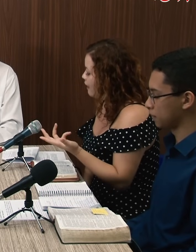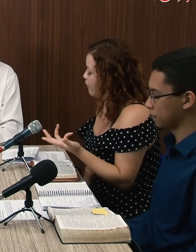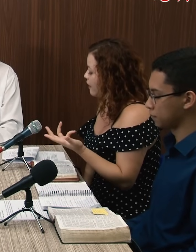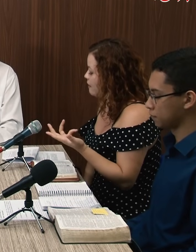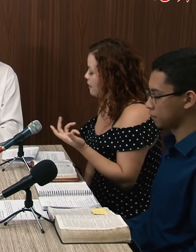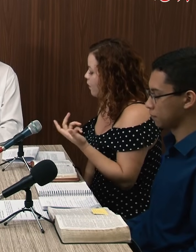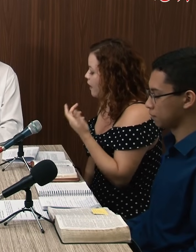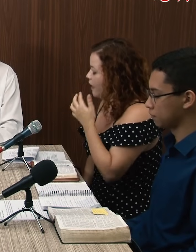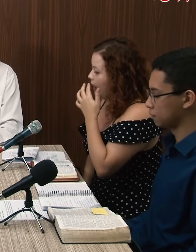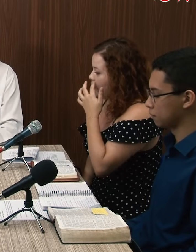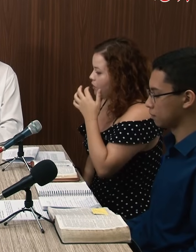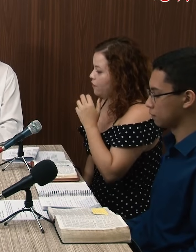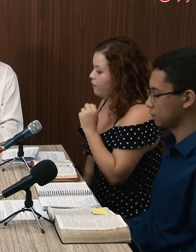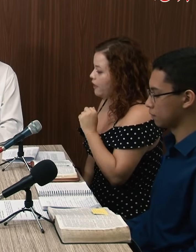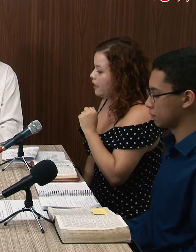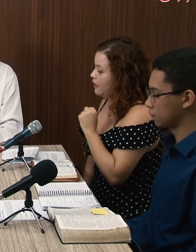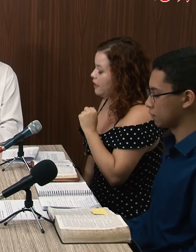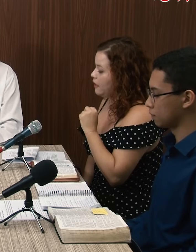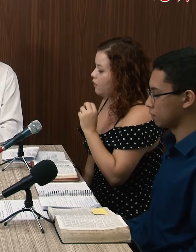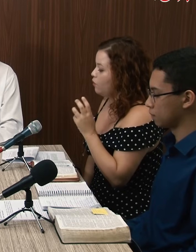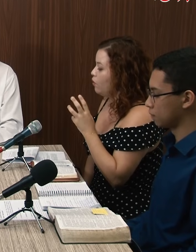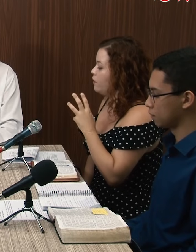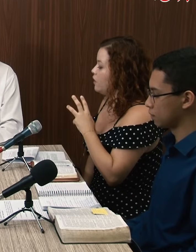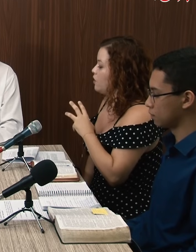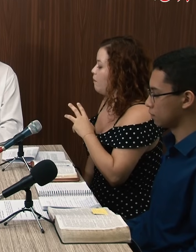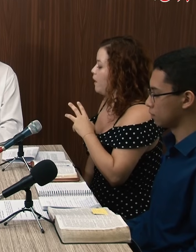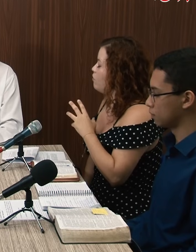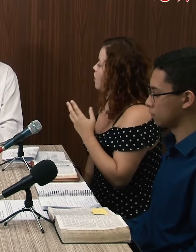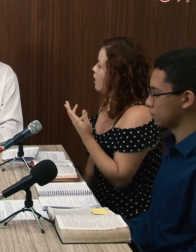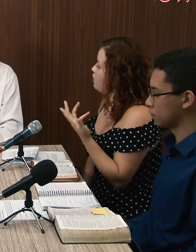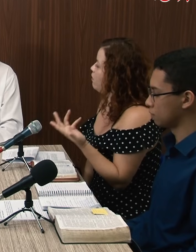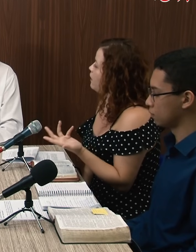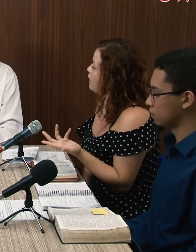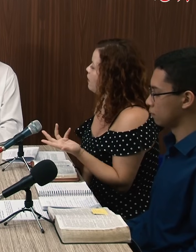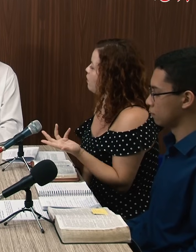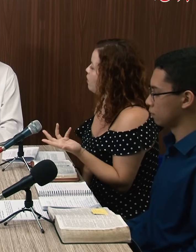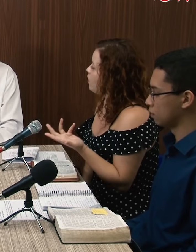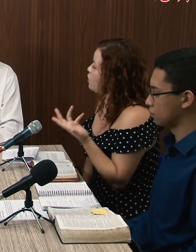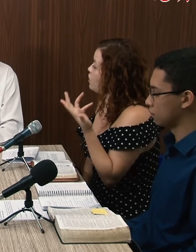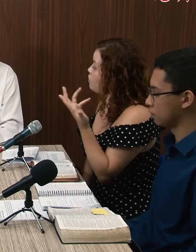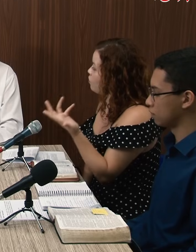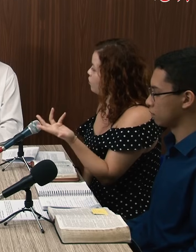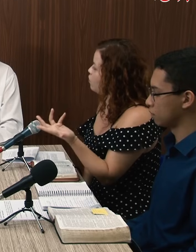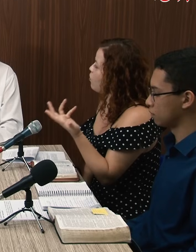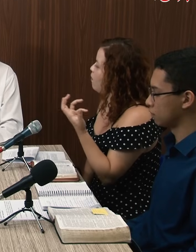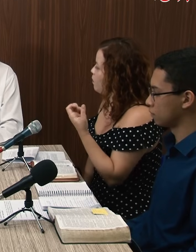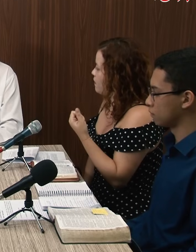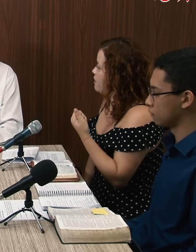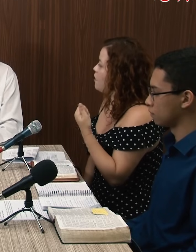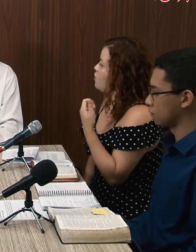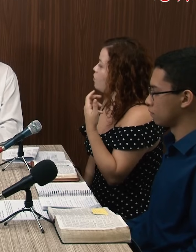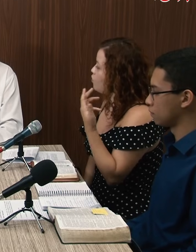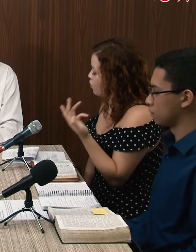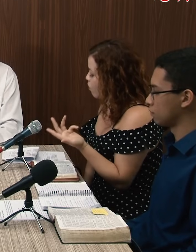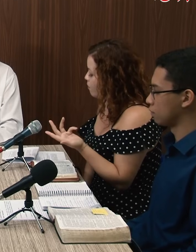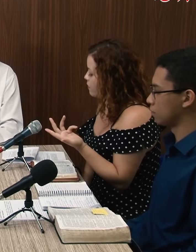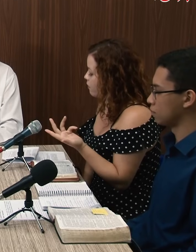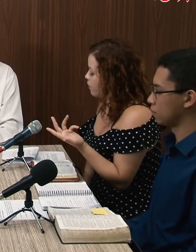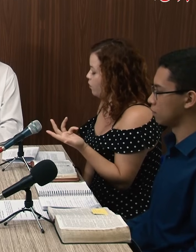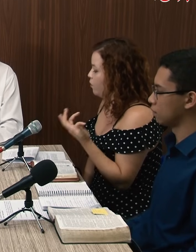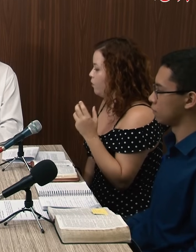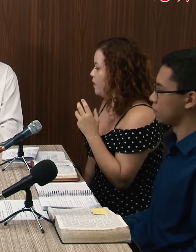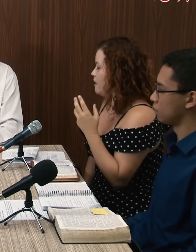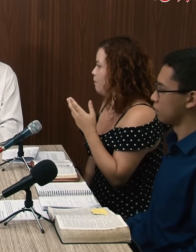experiência da revelação. A gente vê que no Novo Testamento Israel não entendeu Jesus como Messias, Jesus